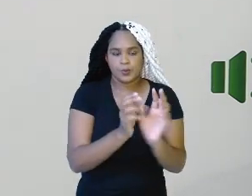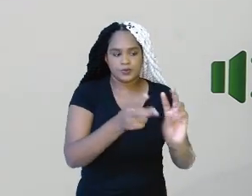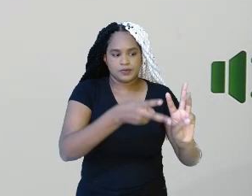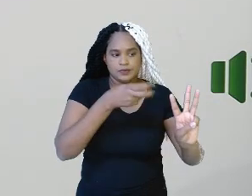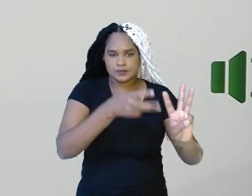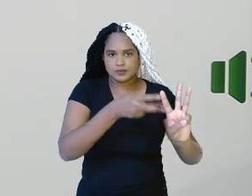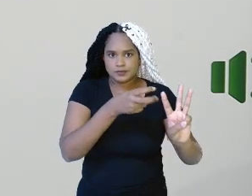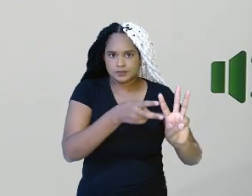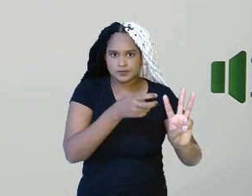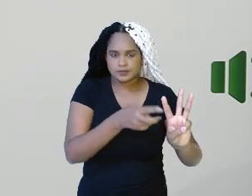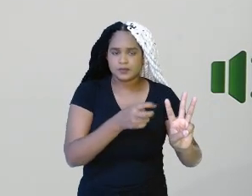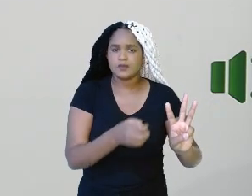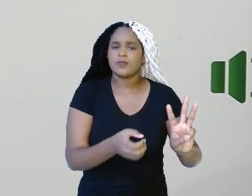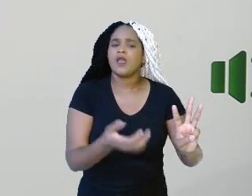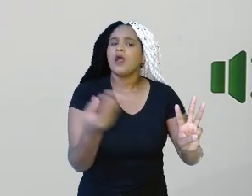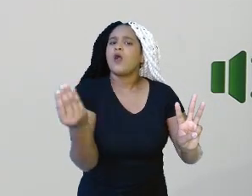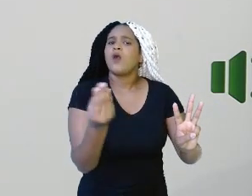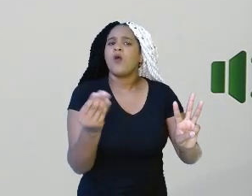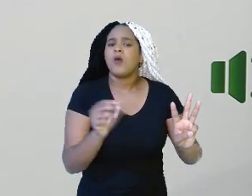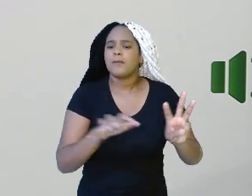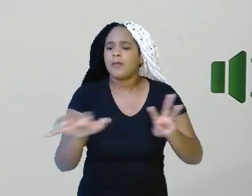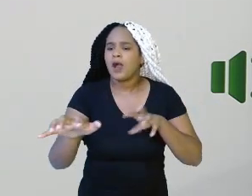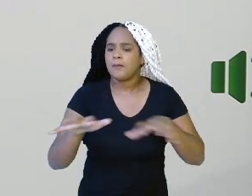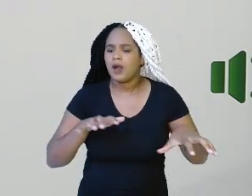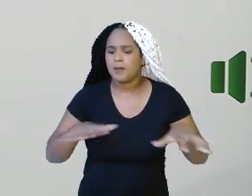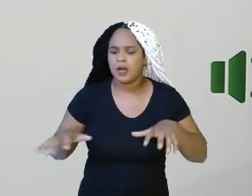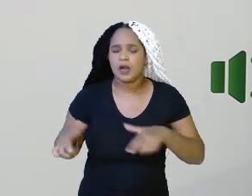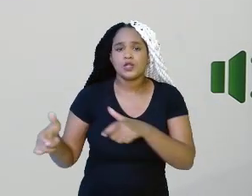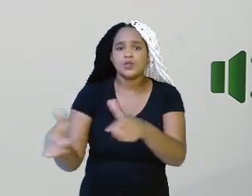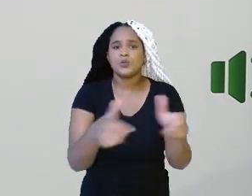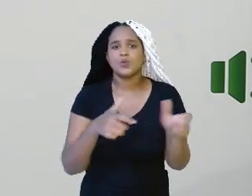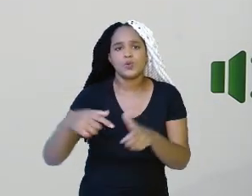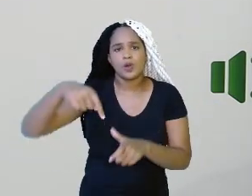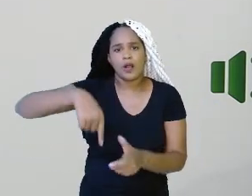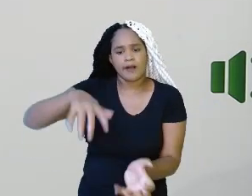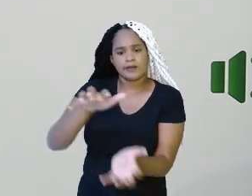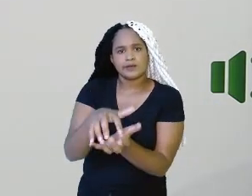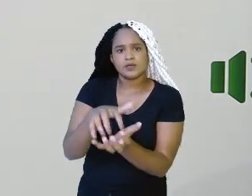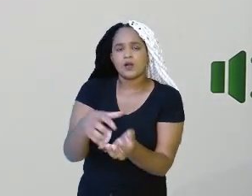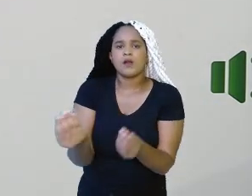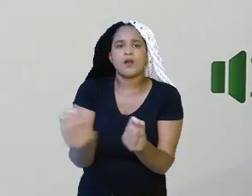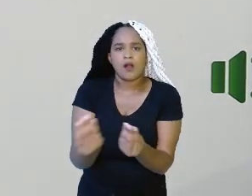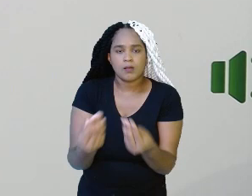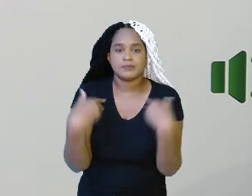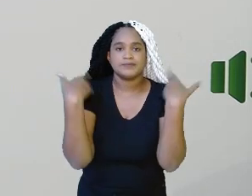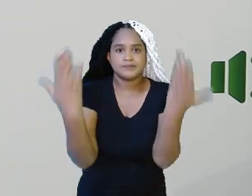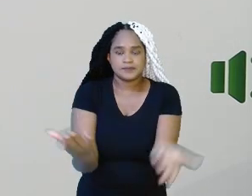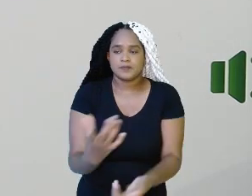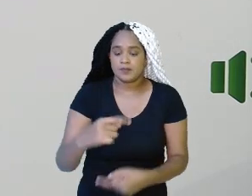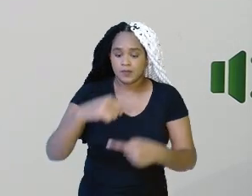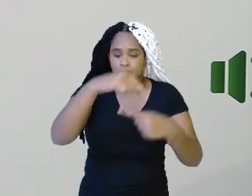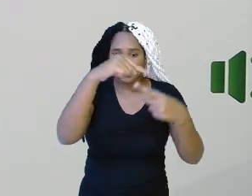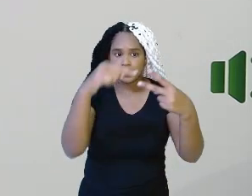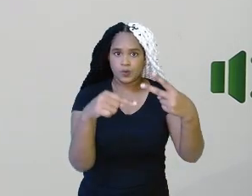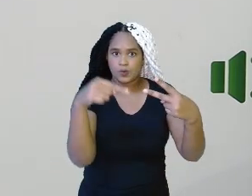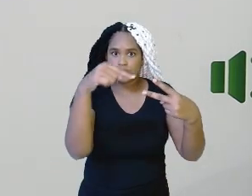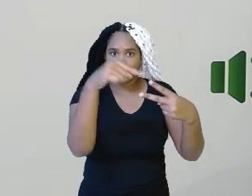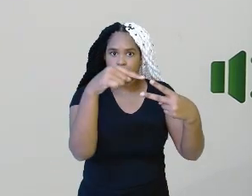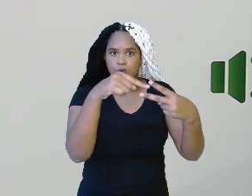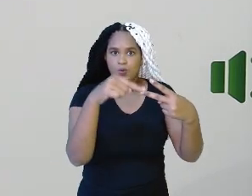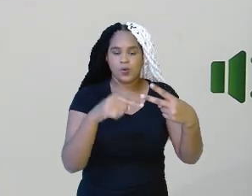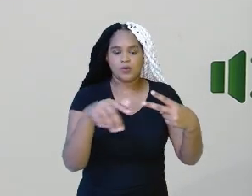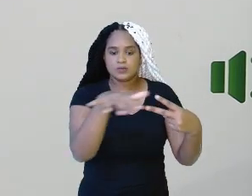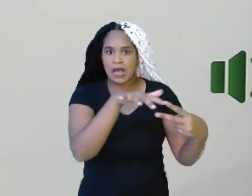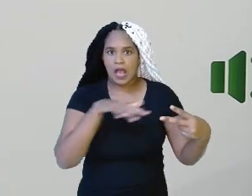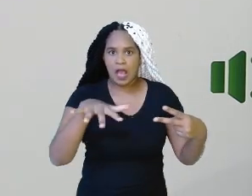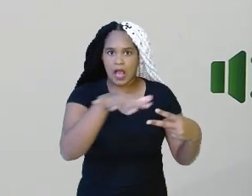distribuídas essas tribos aqui no nosso estado? Então, 2 delas estão fixadas no